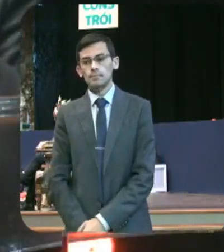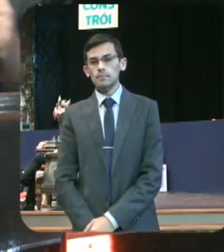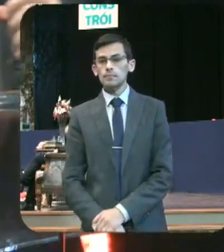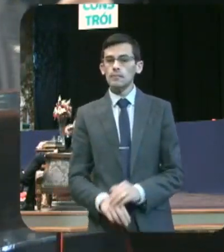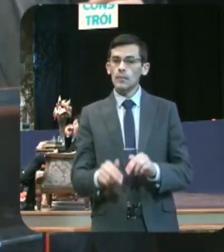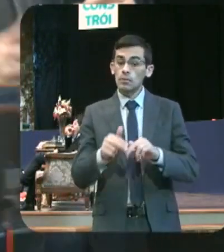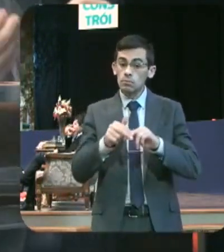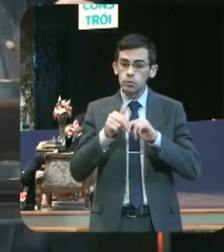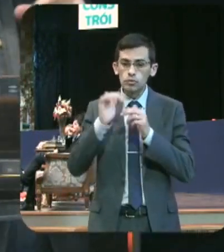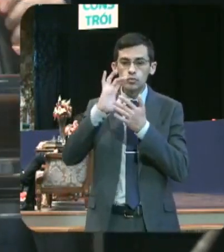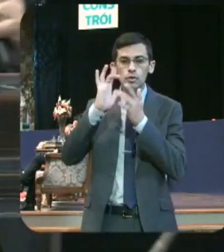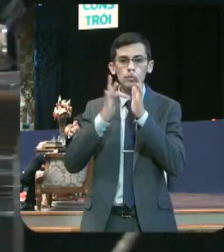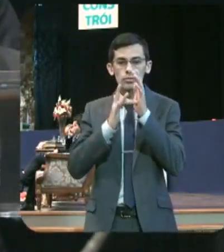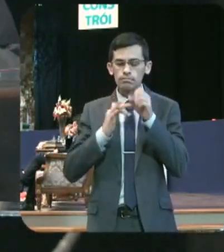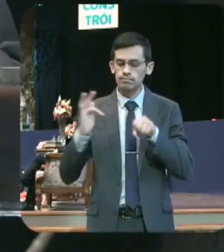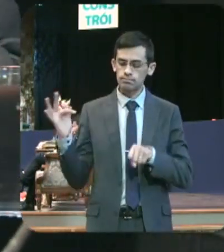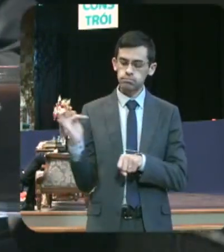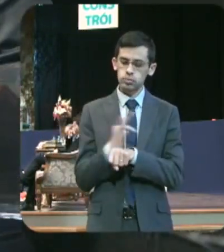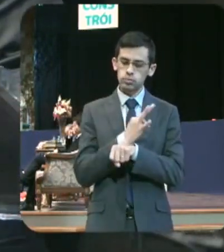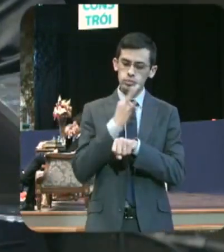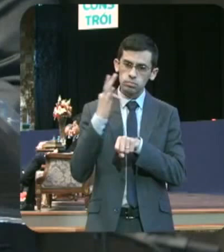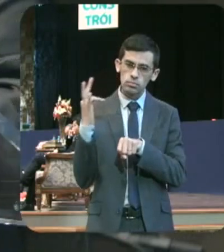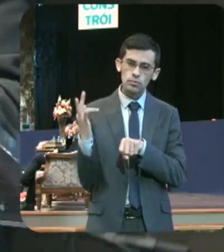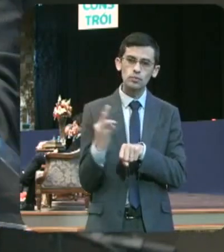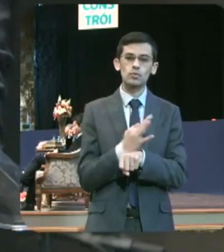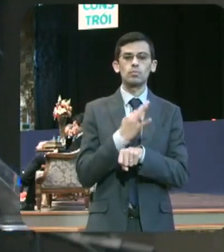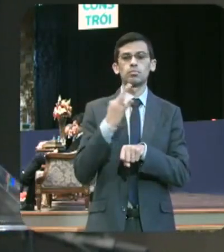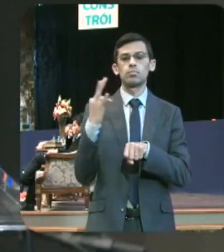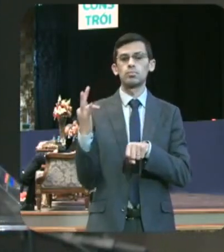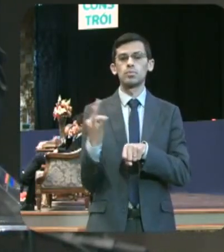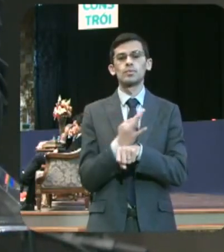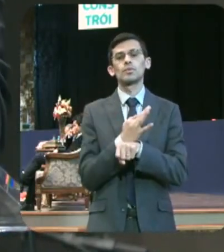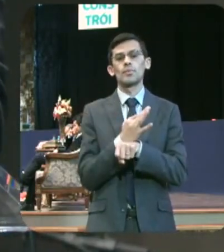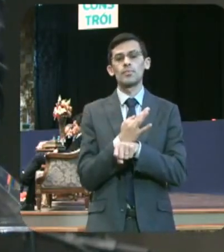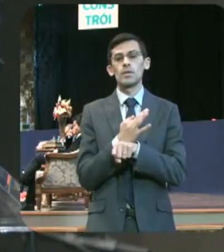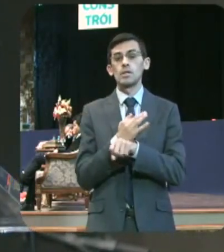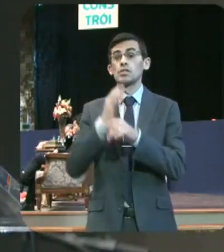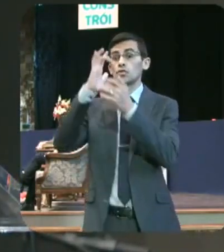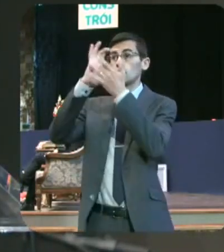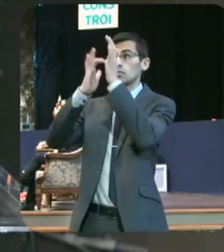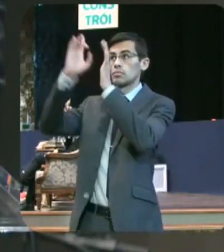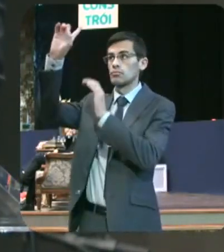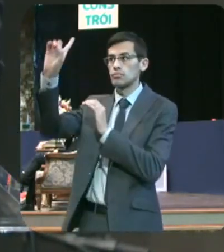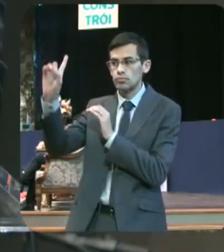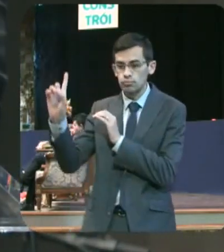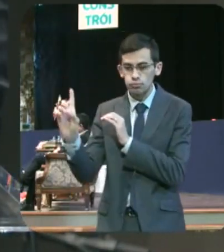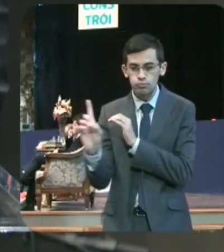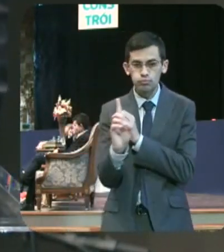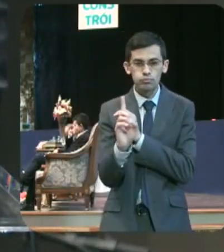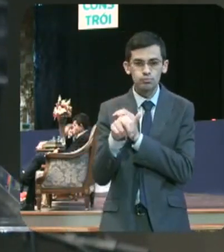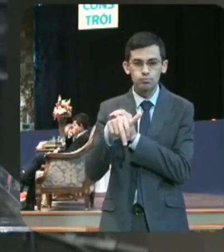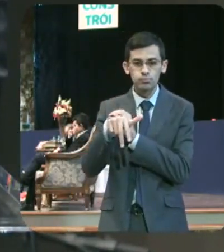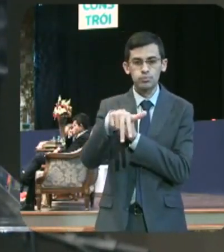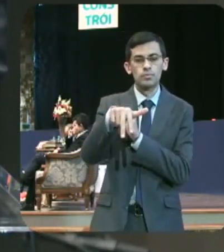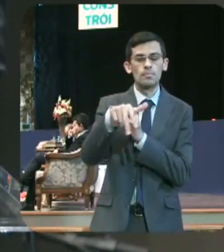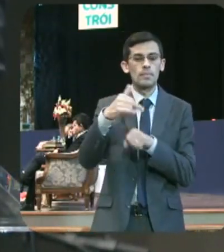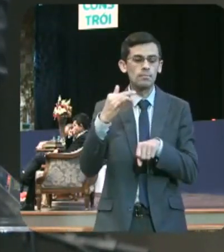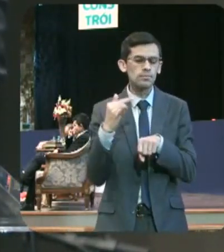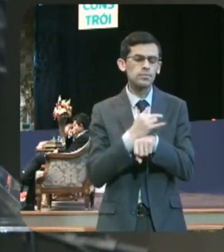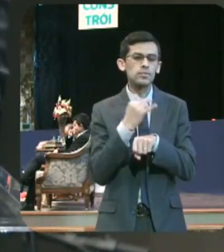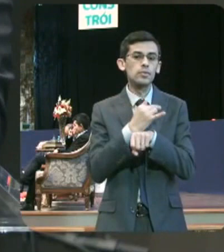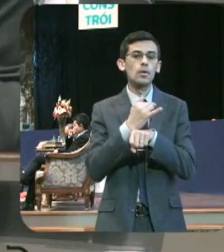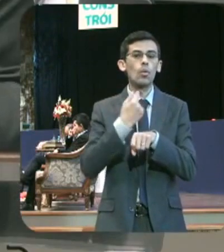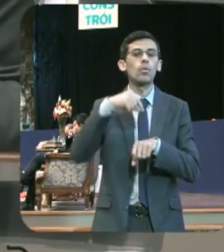Por isso Jesus carregou sobre nós, e ele veio esse mundo para carregar com o seu amor